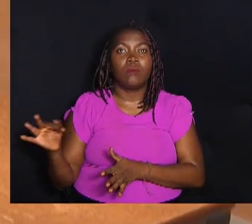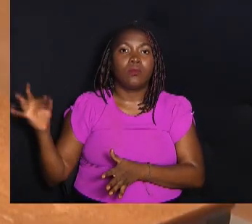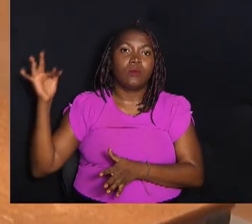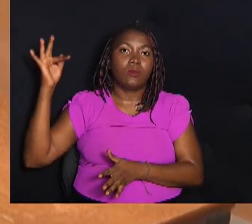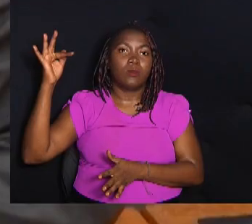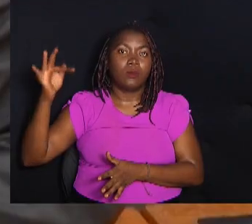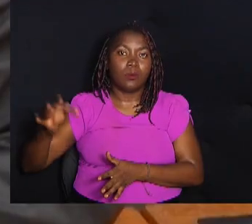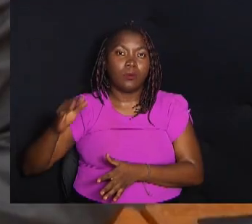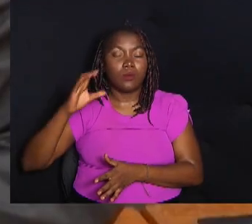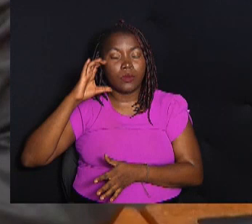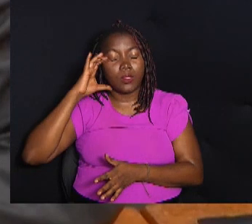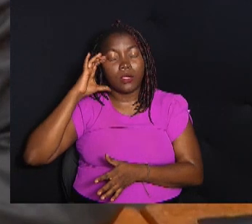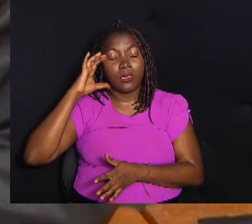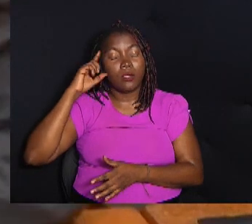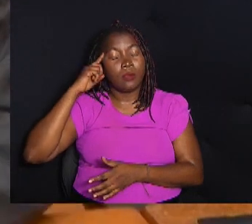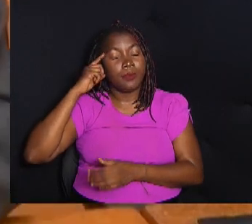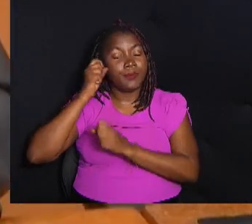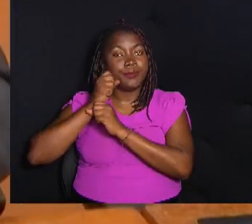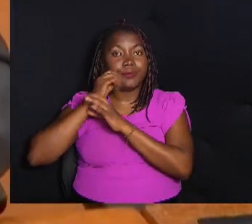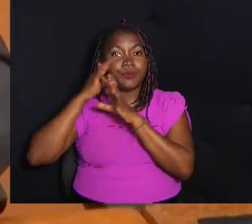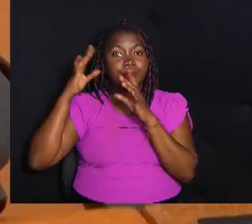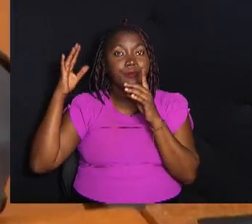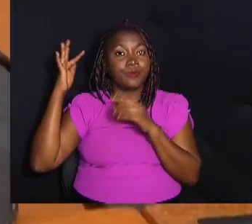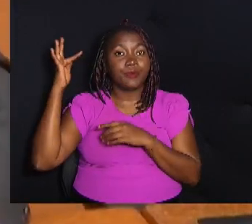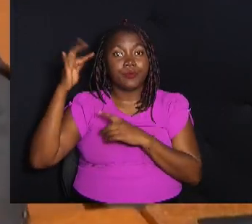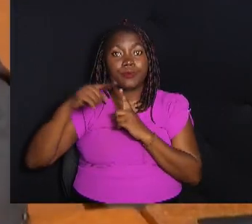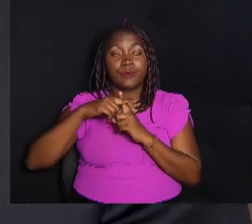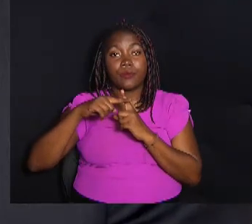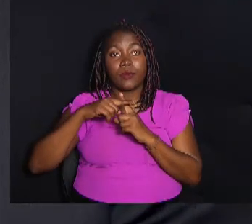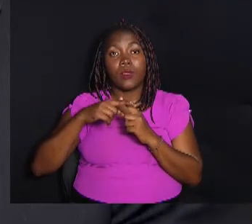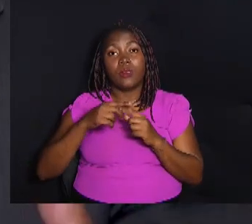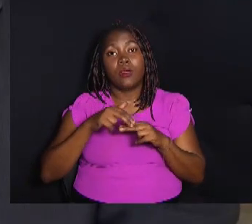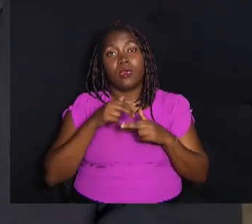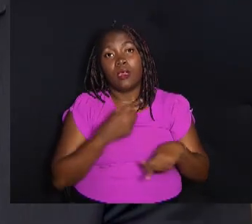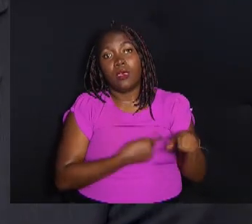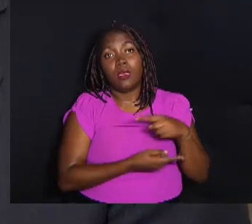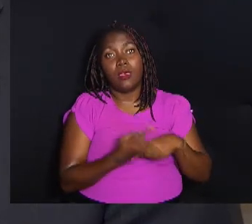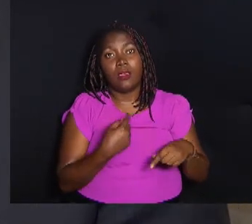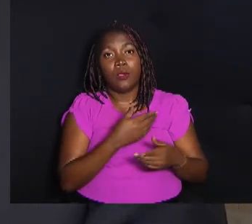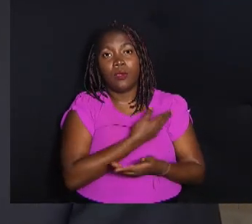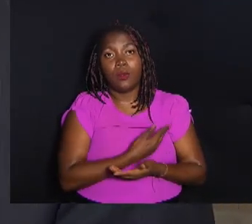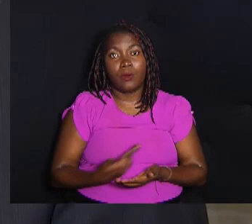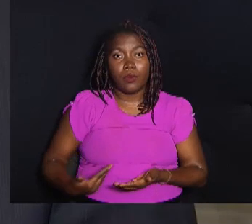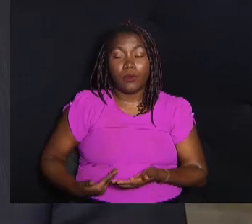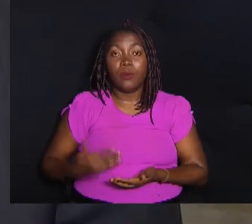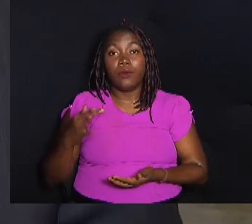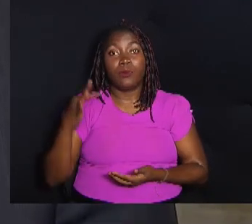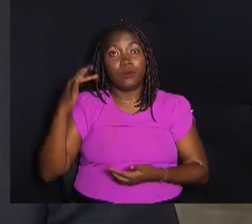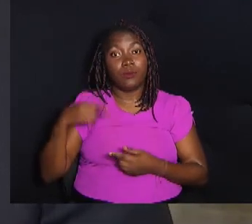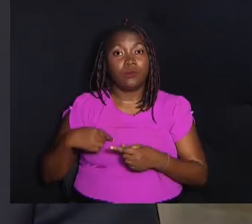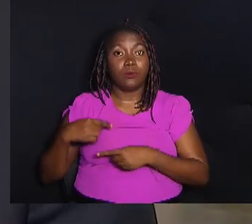situação no futuro principalmente pela relação com o governador Tarciso eu acho que a futura geração nós estamos falando de 10